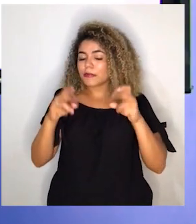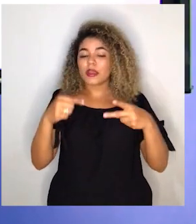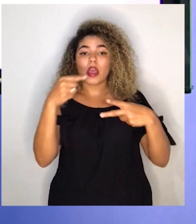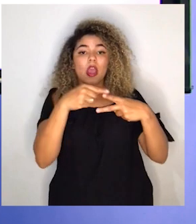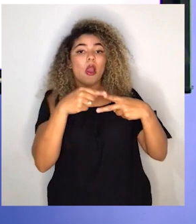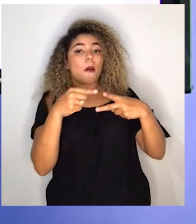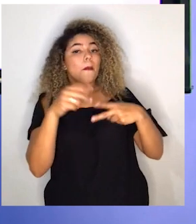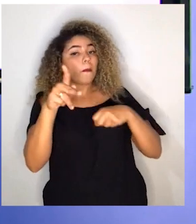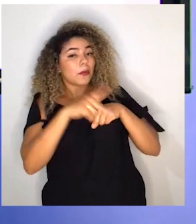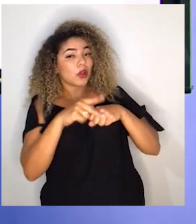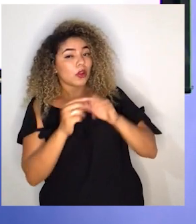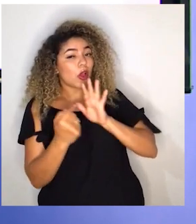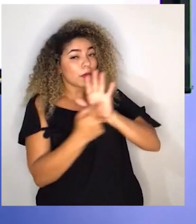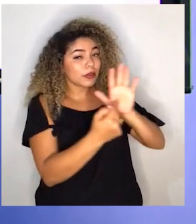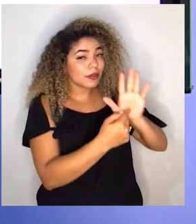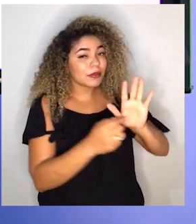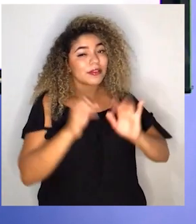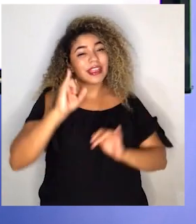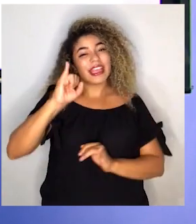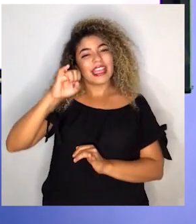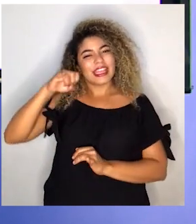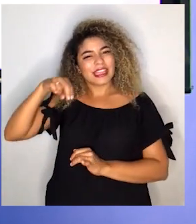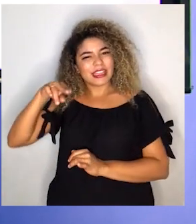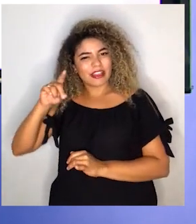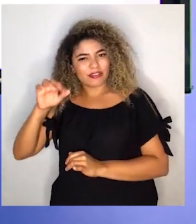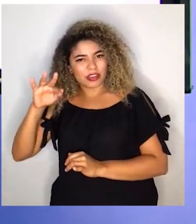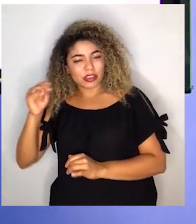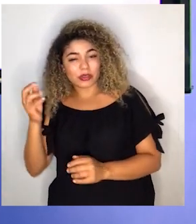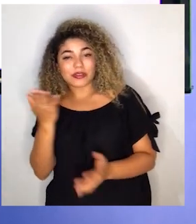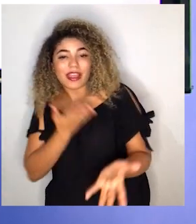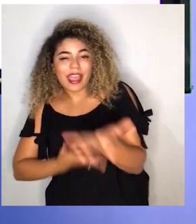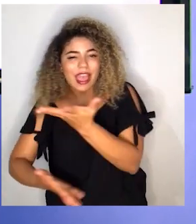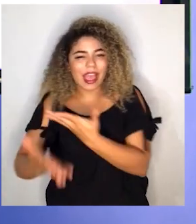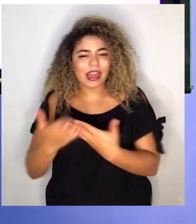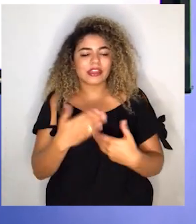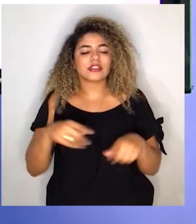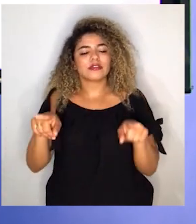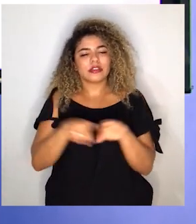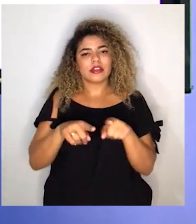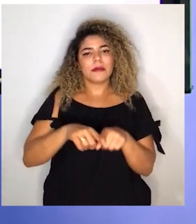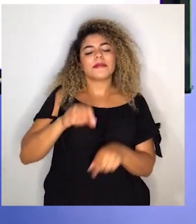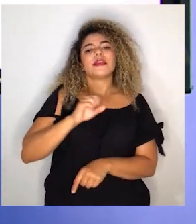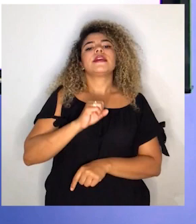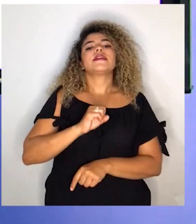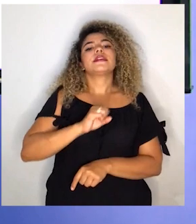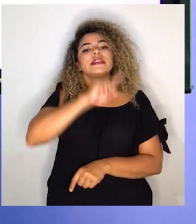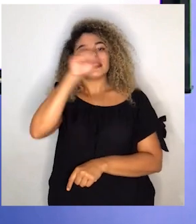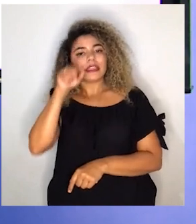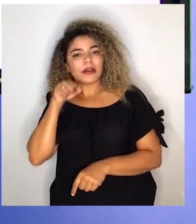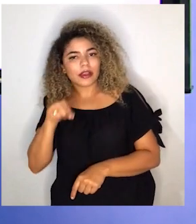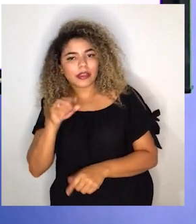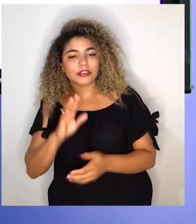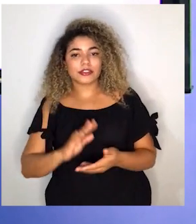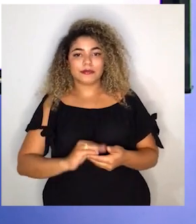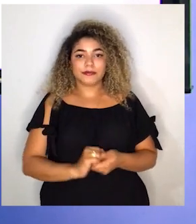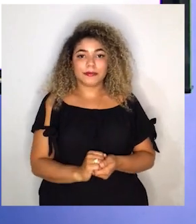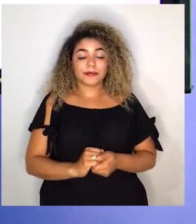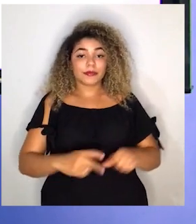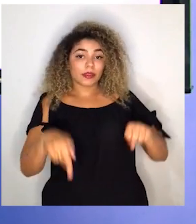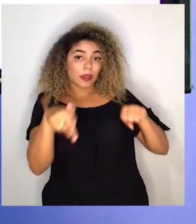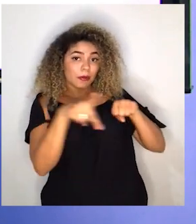os pronomes demonstrativos, indefinidos, relativos e interrogativos.